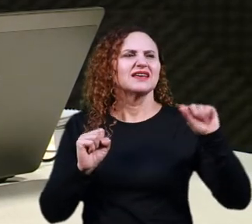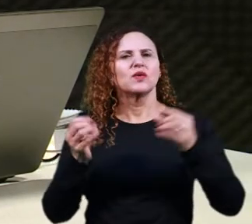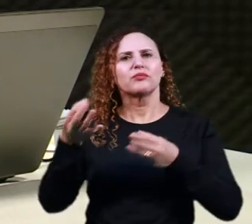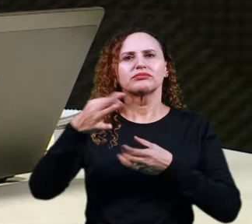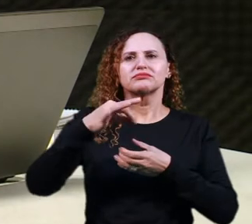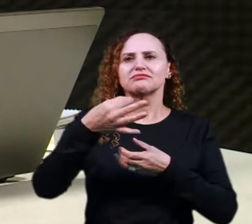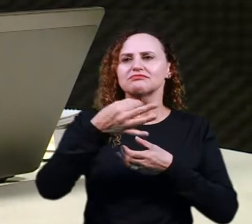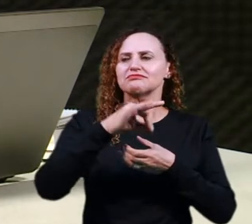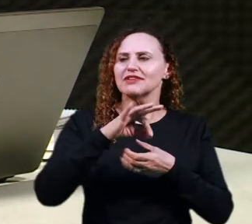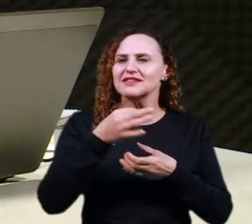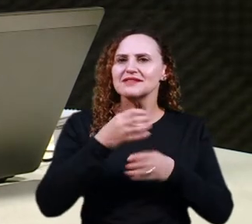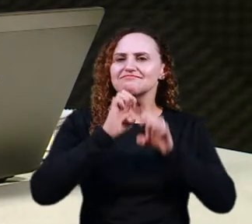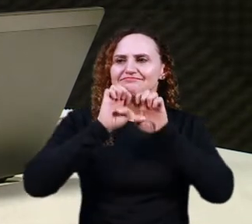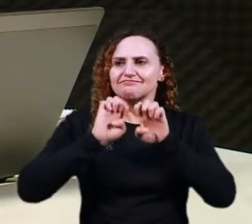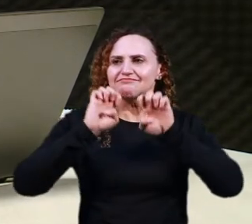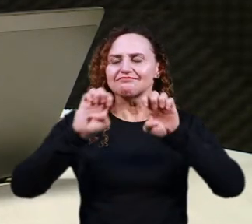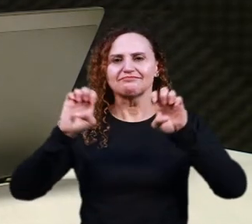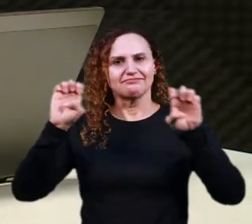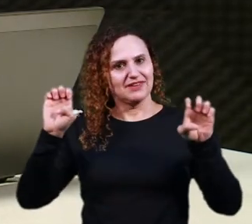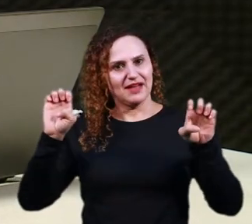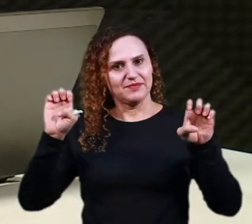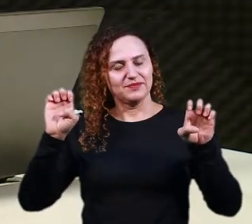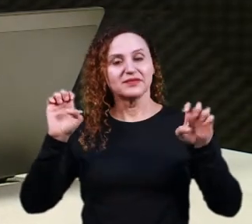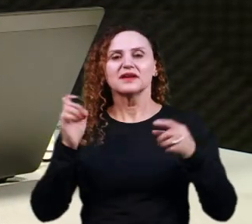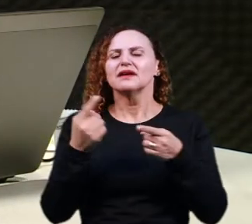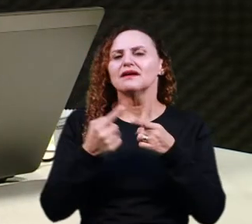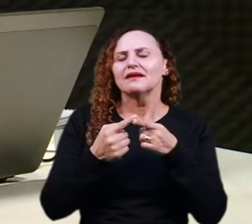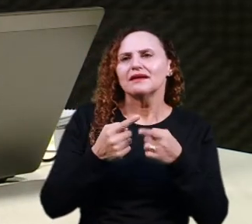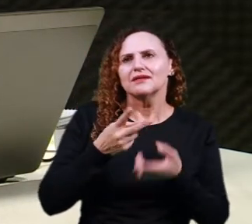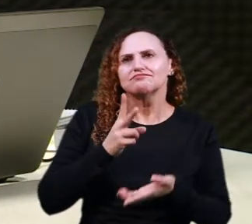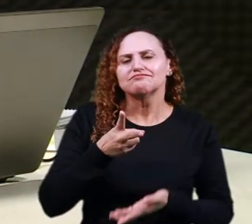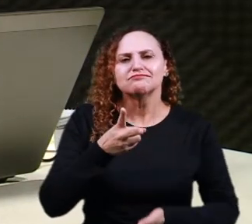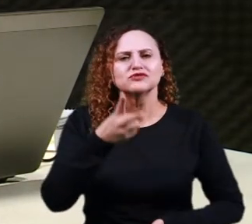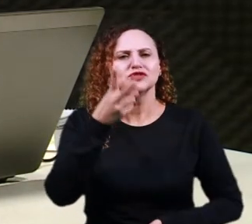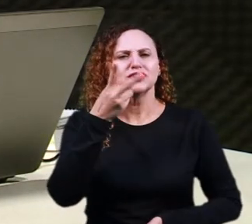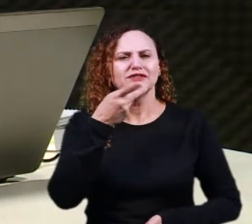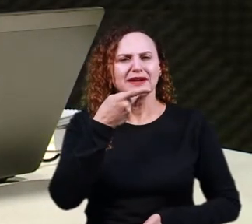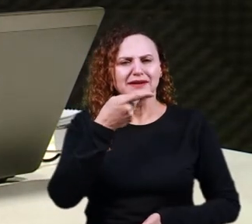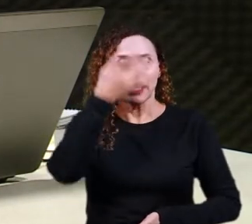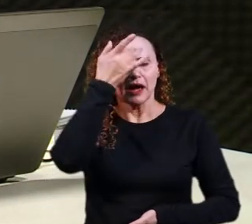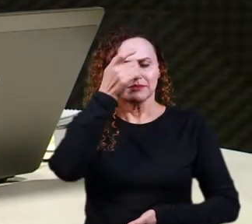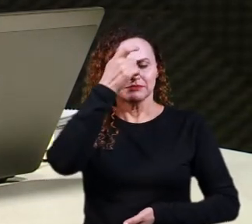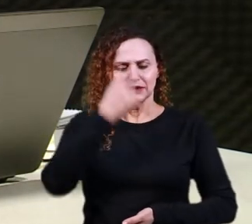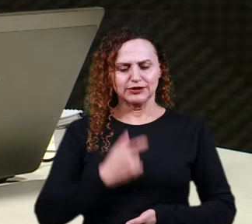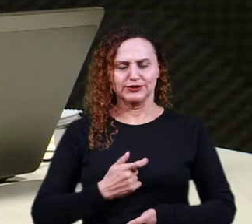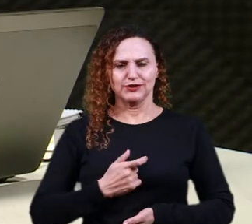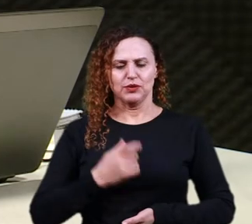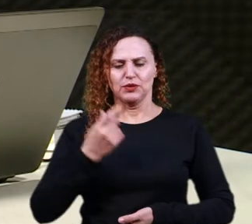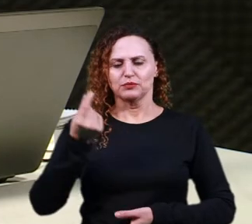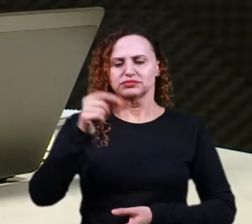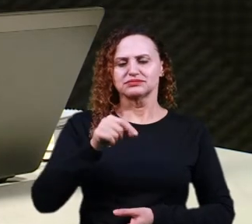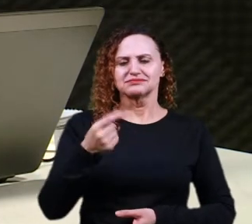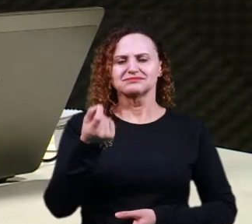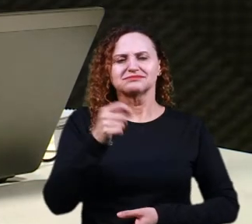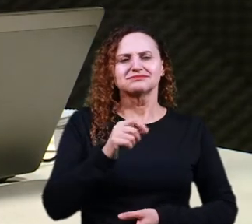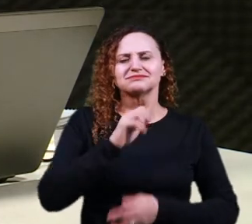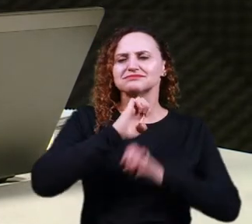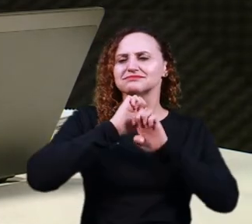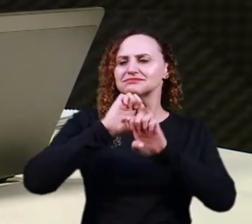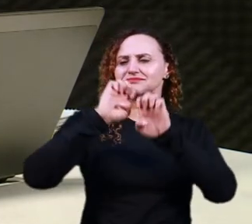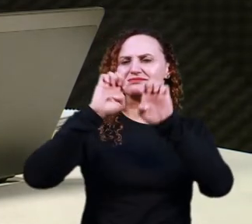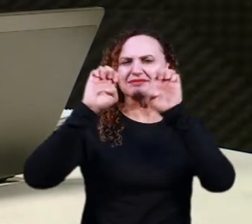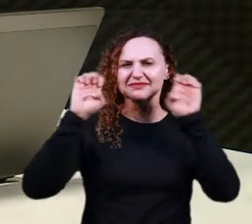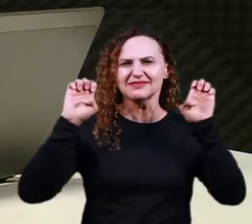E aí ele vai falando de que o Semeador saiu para semear então ele